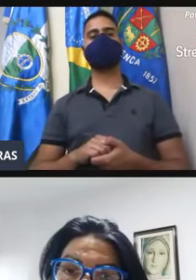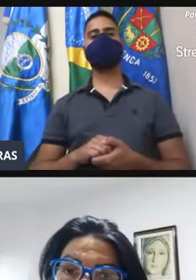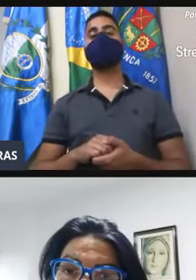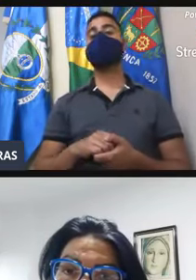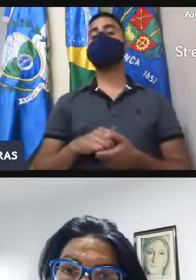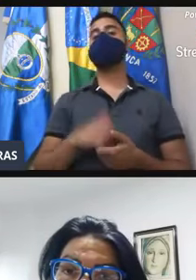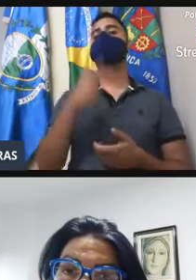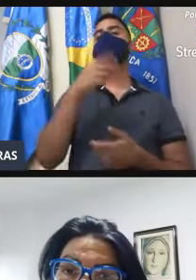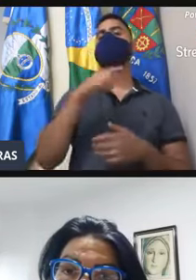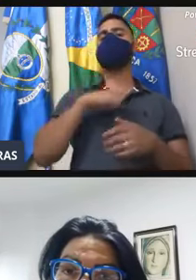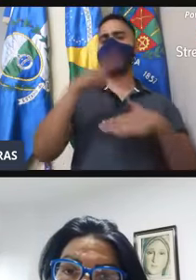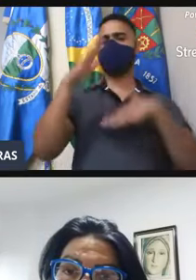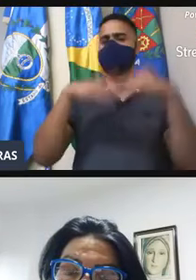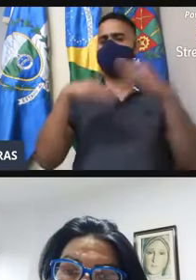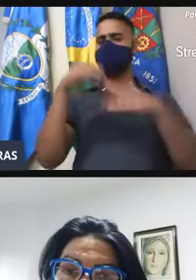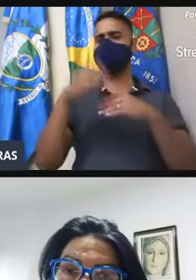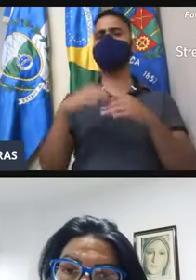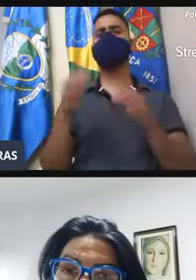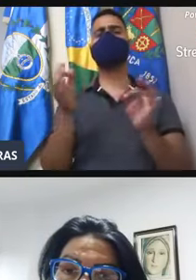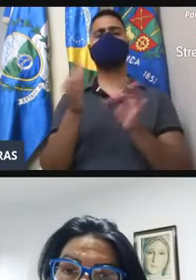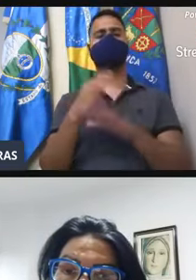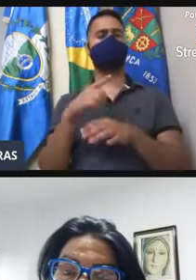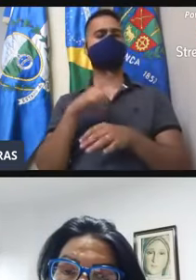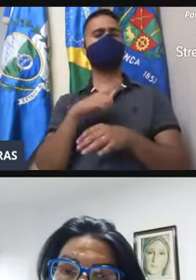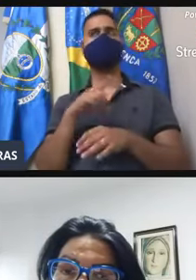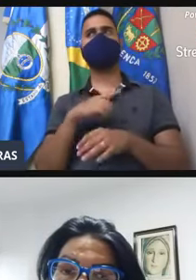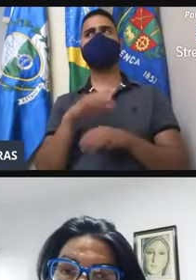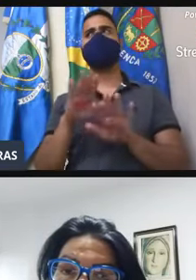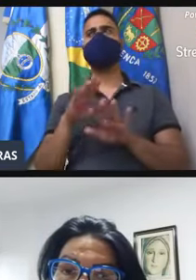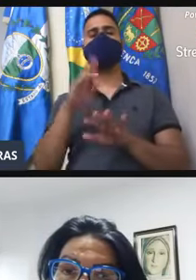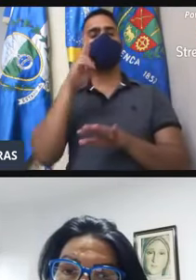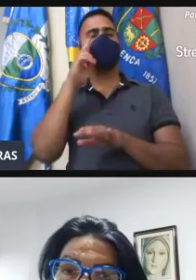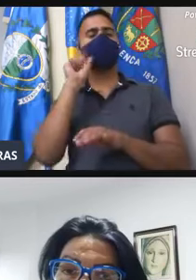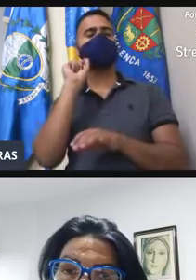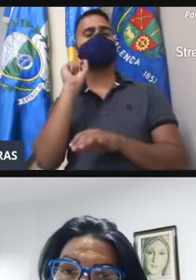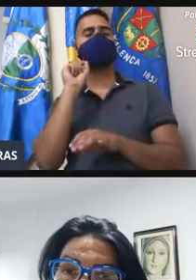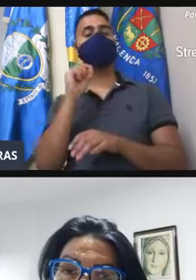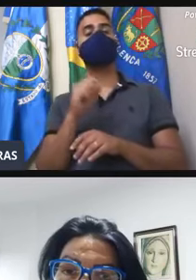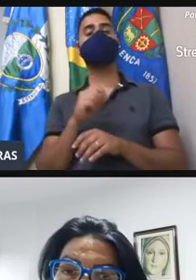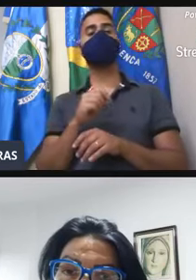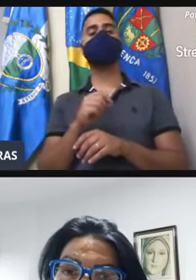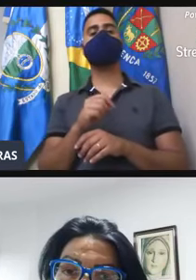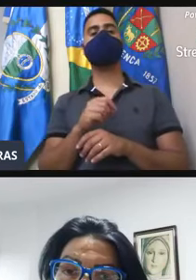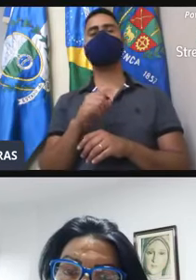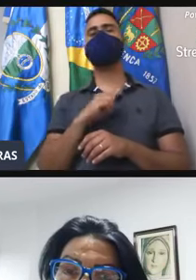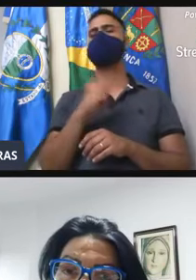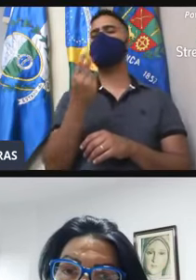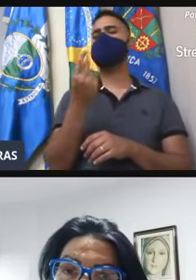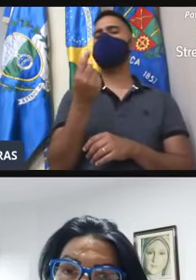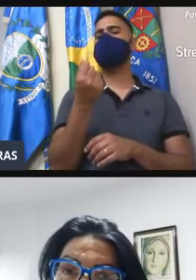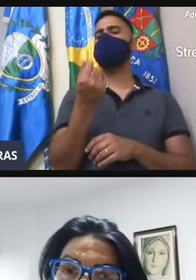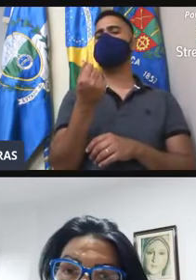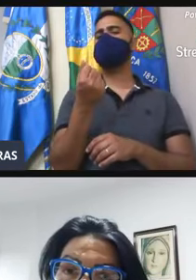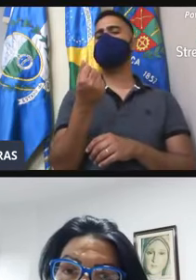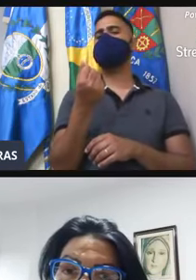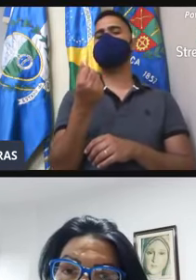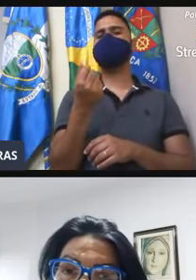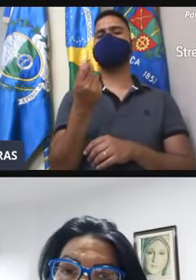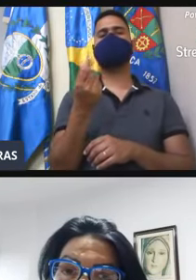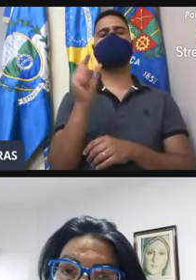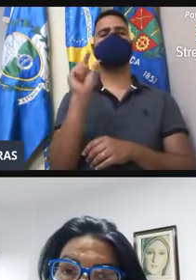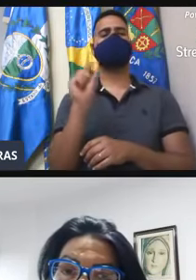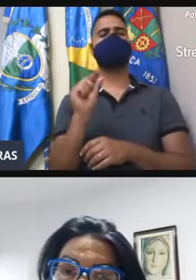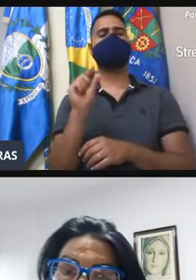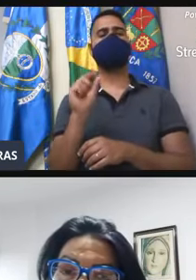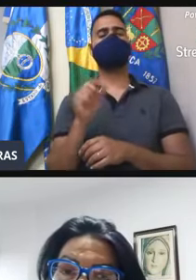tem, profissionais abdicados, mas eu vejo que é muito pouco dinheiro pela